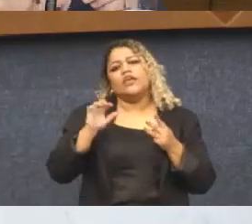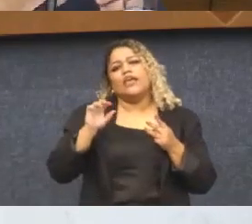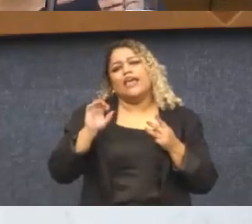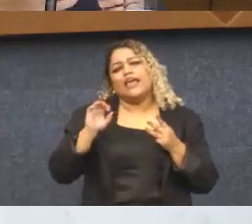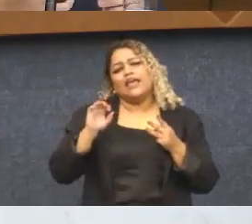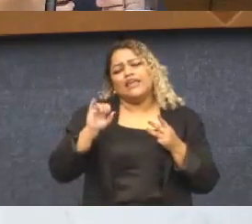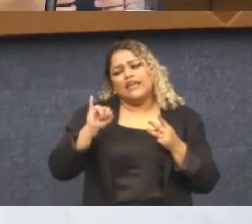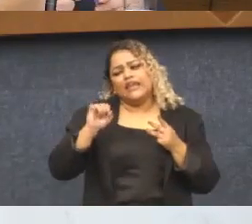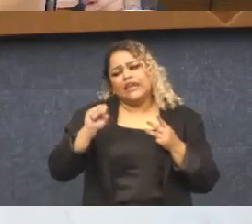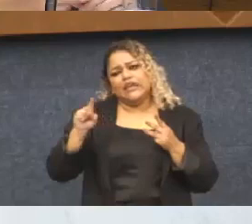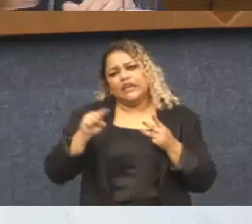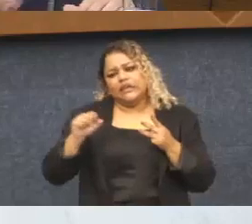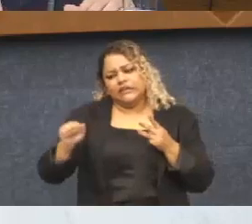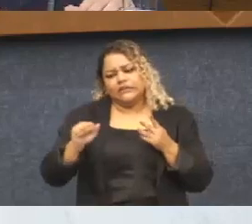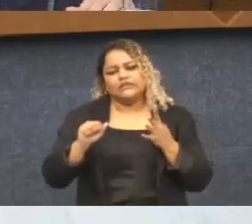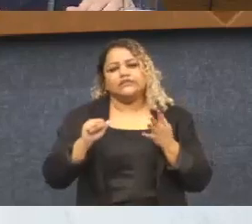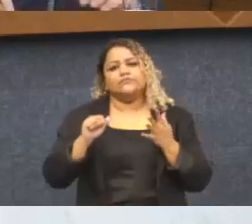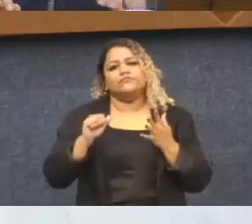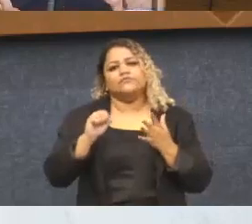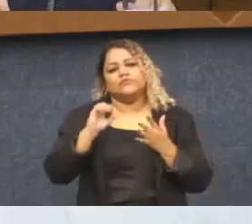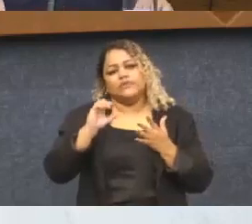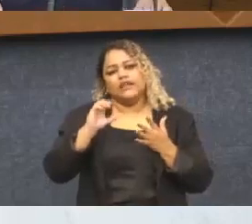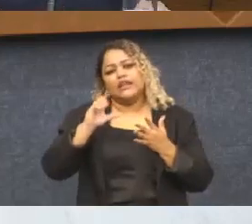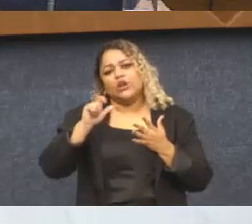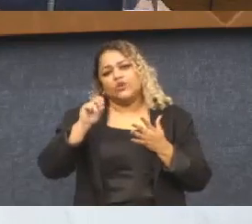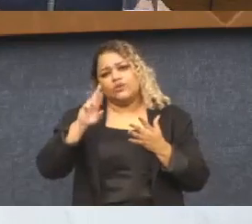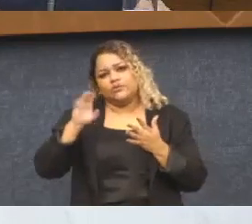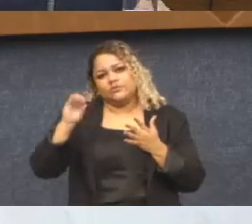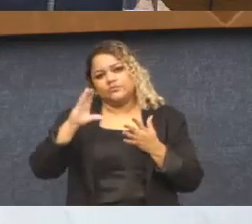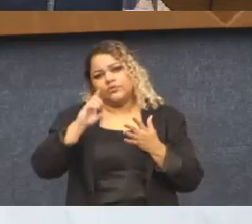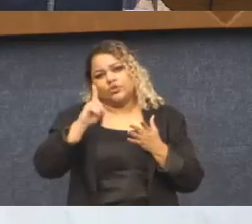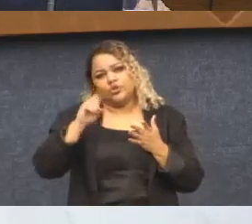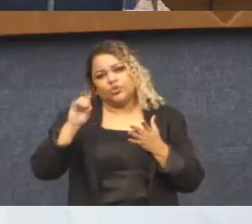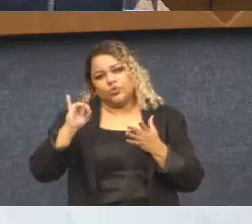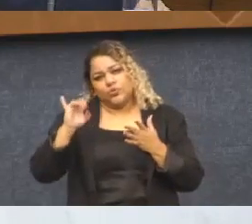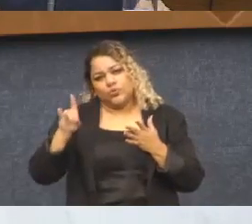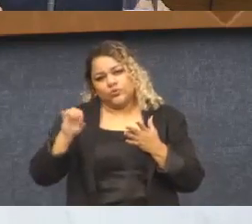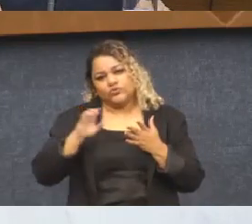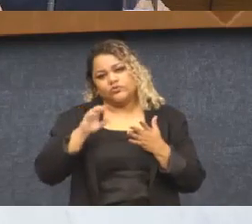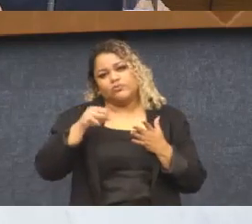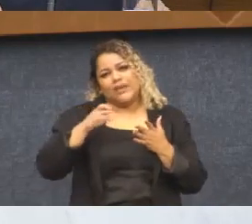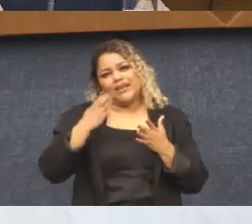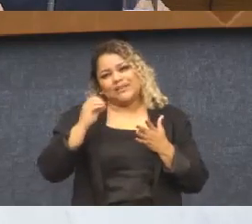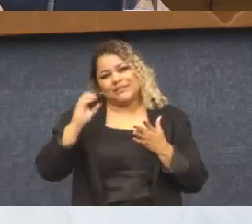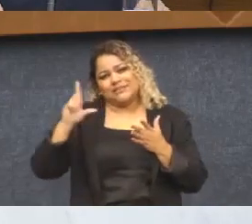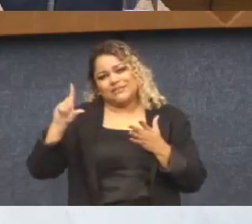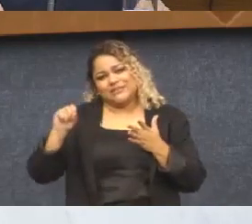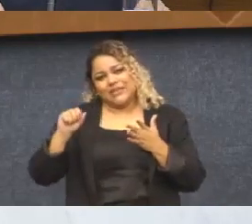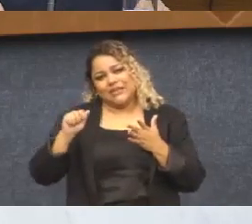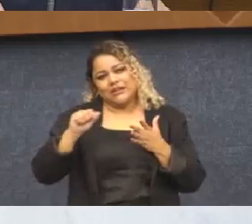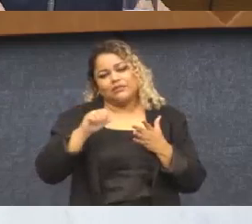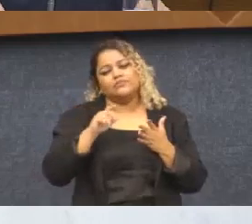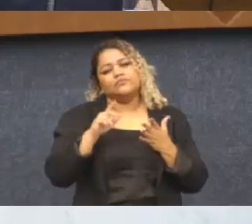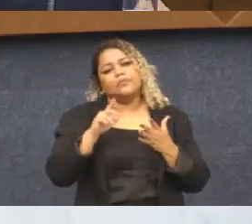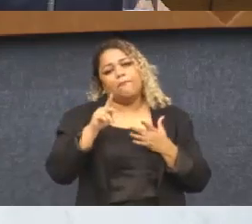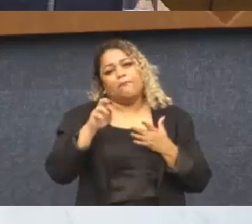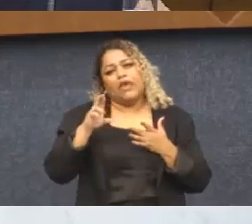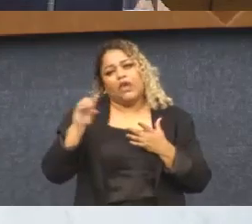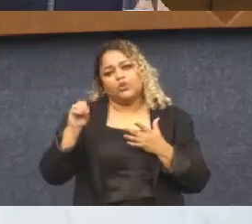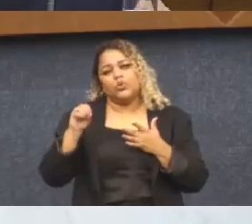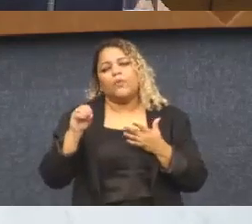Lourença, Janaína Cardoso, Jorge Santos, Loide Gonçalves, Maninho Félix, Marcela Trópia, Pedro